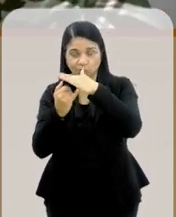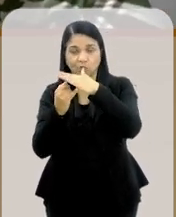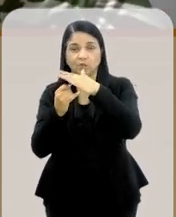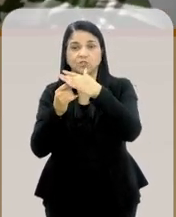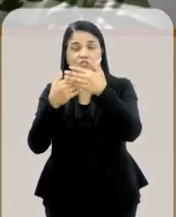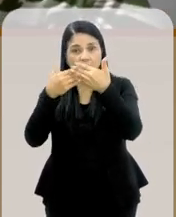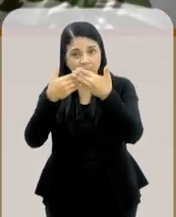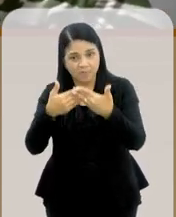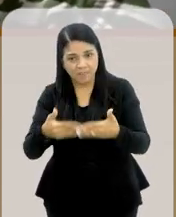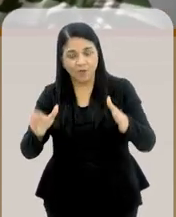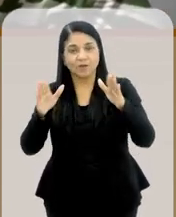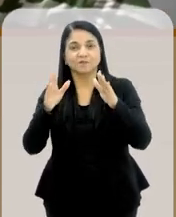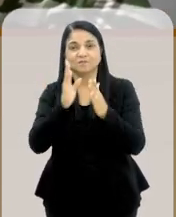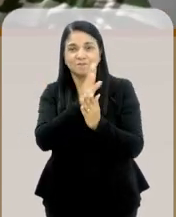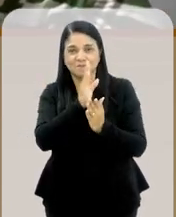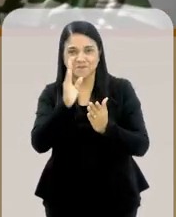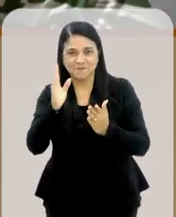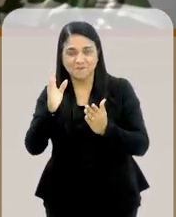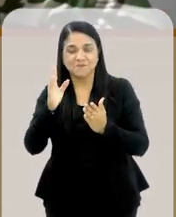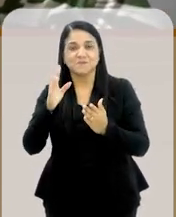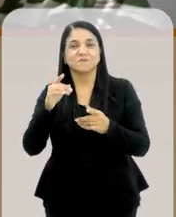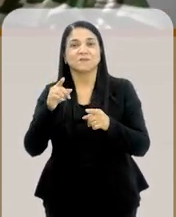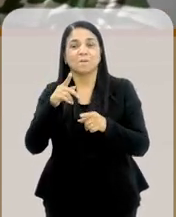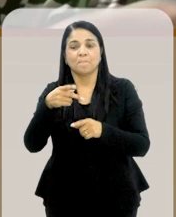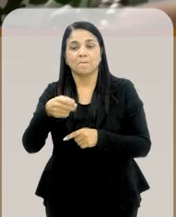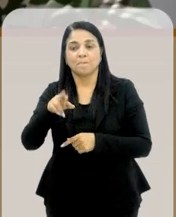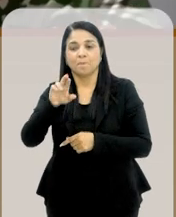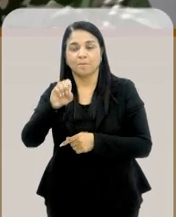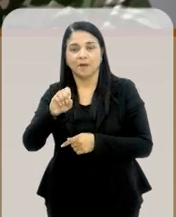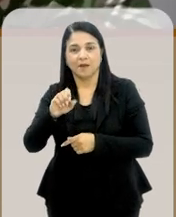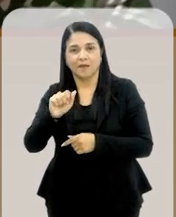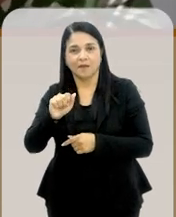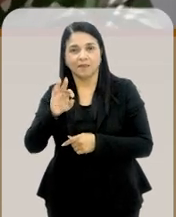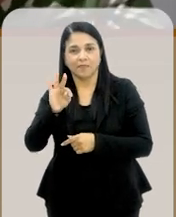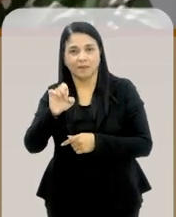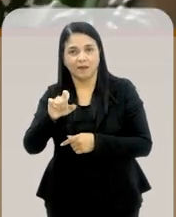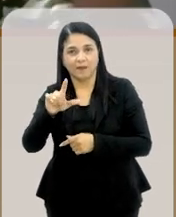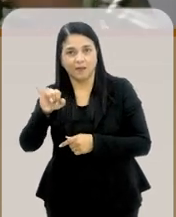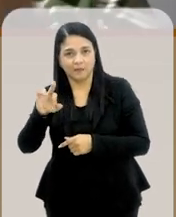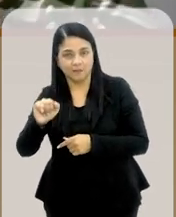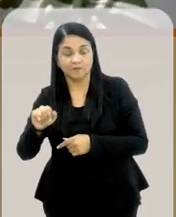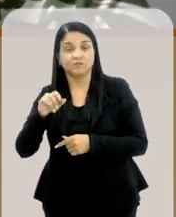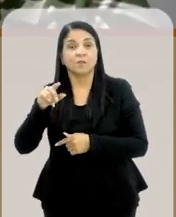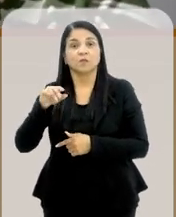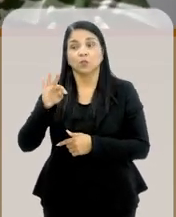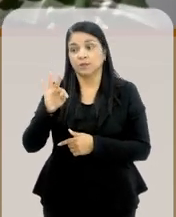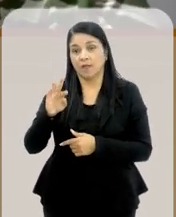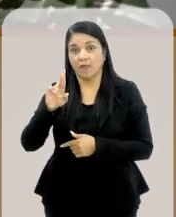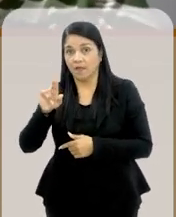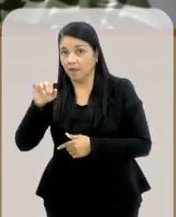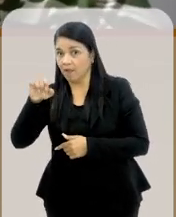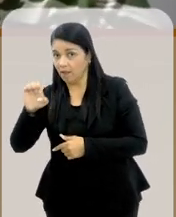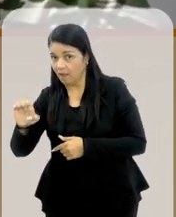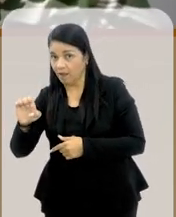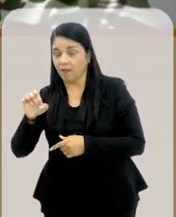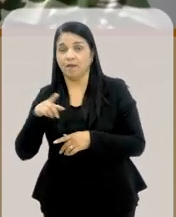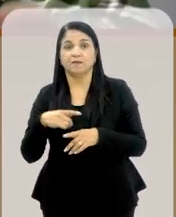que nós já temos inaugurado algumas prateleiras Maria da Penha, por exemplo, no TRE. Em